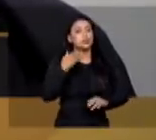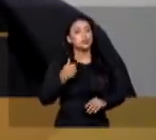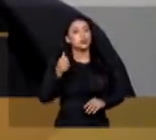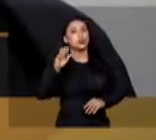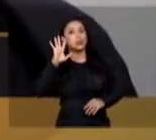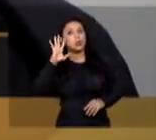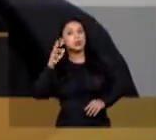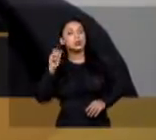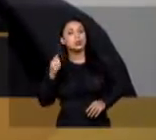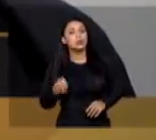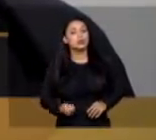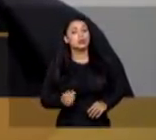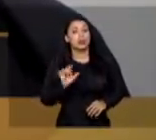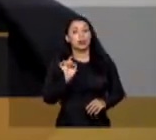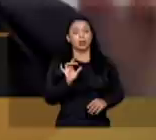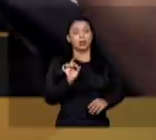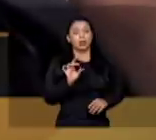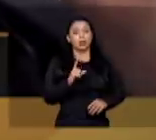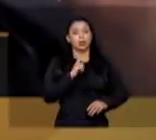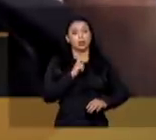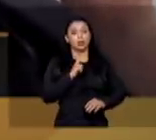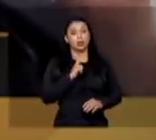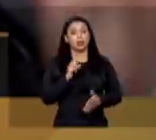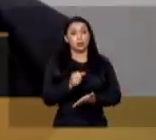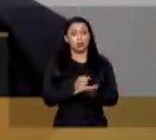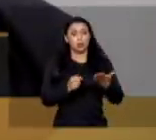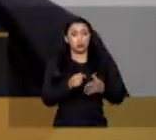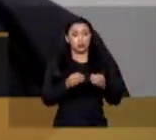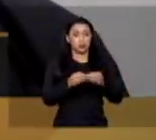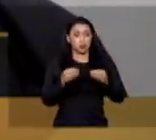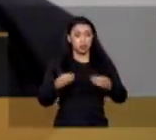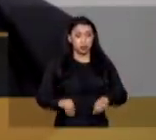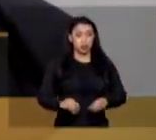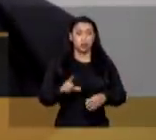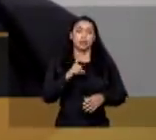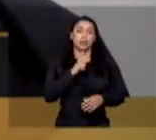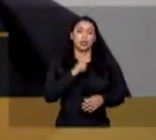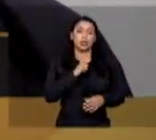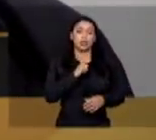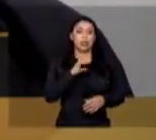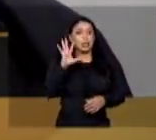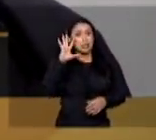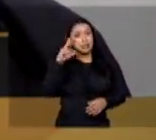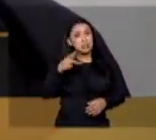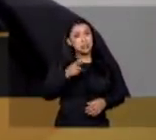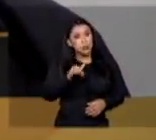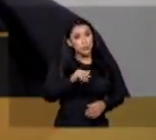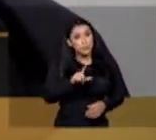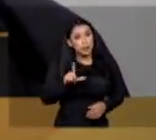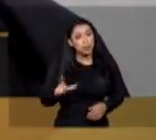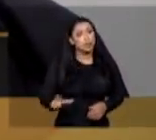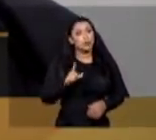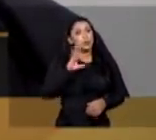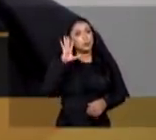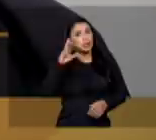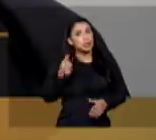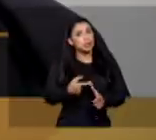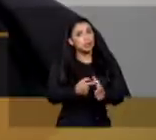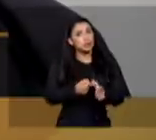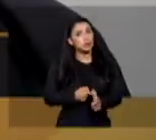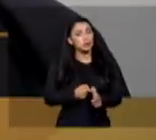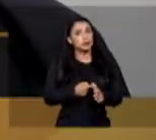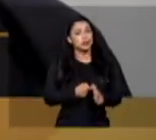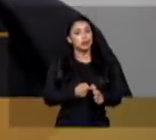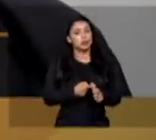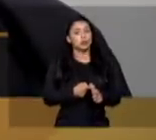decidir sobre ela, mas apenas verificar o nível de prejudicialidade que elas têm em relação à decisão penal, bem como decidir pela suspensão do